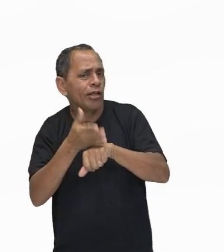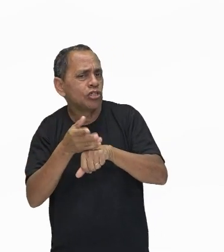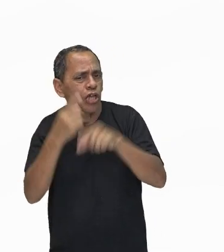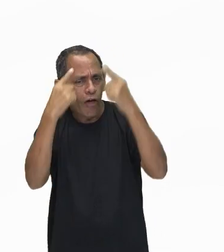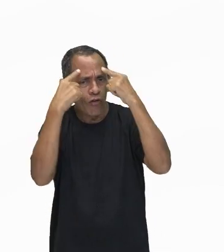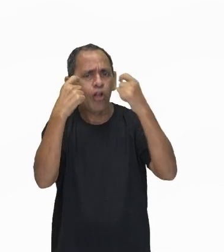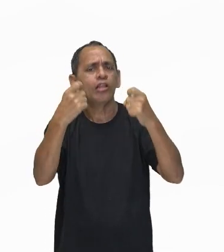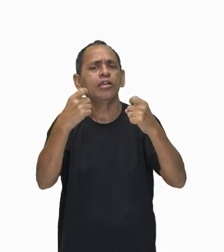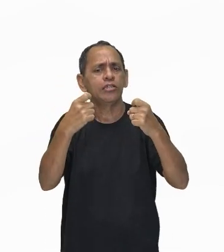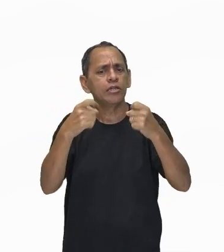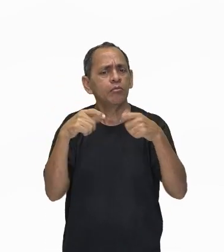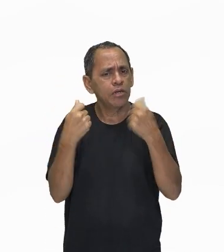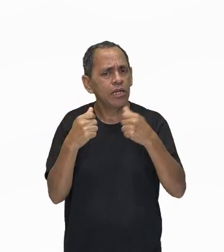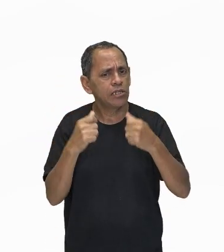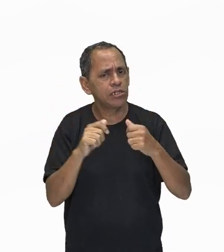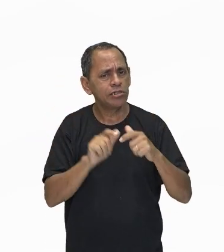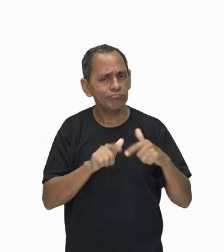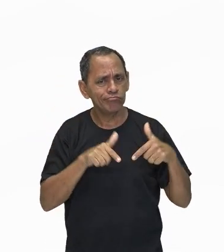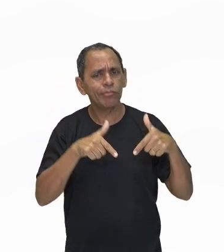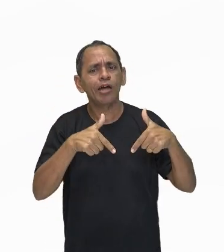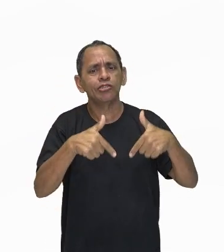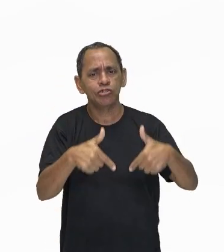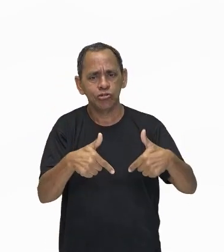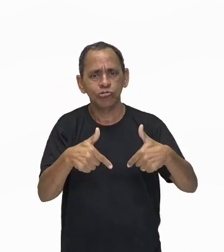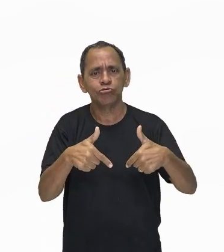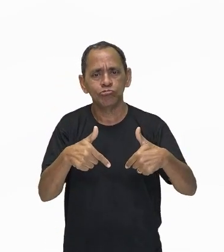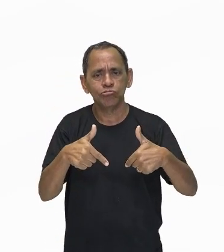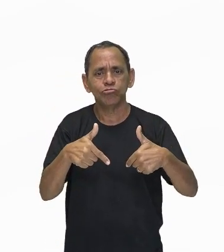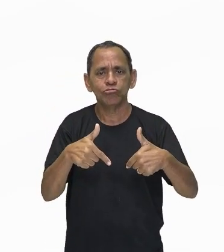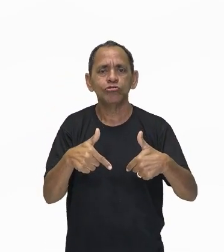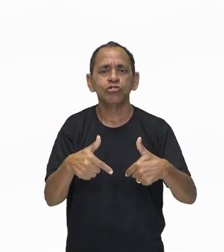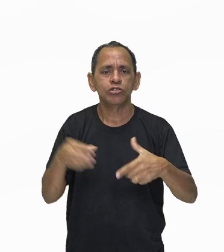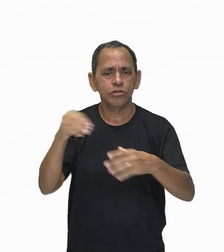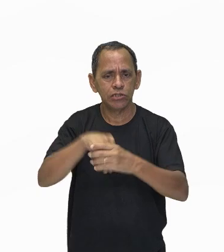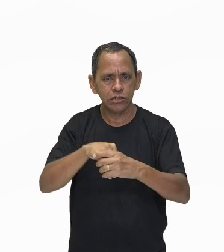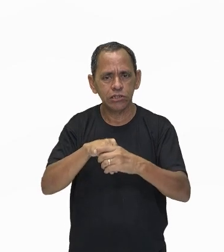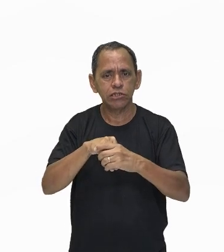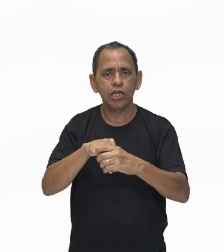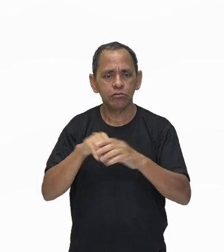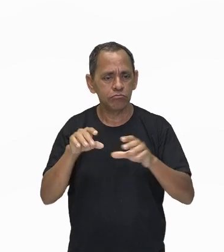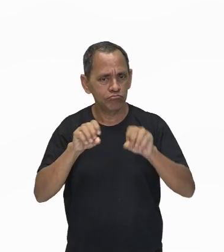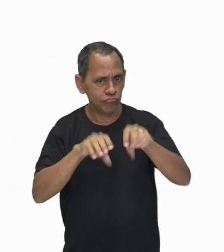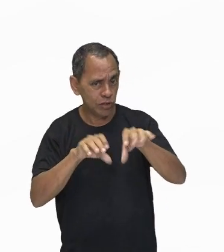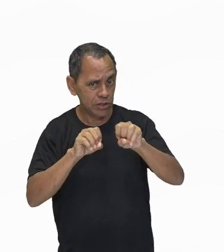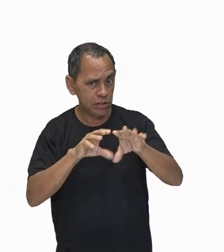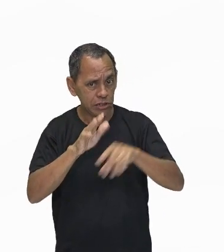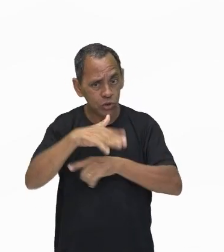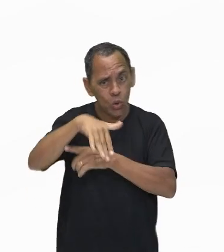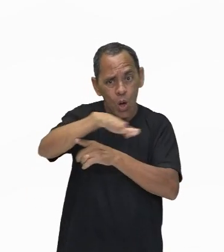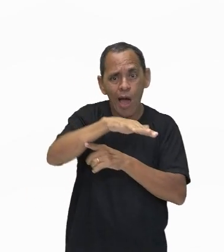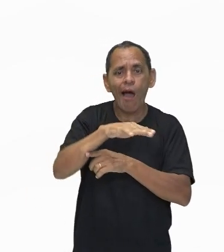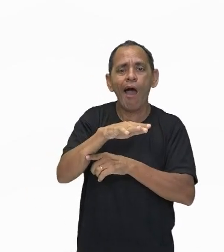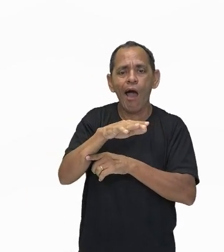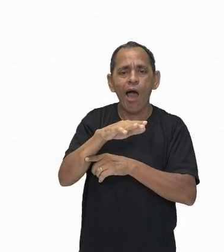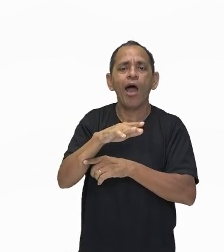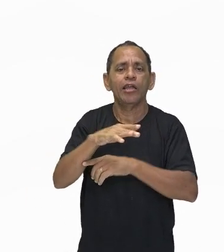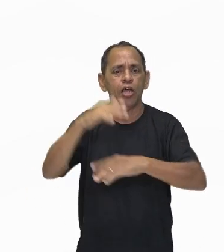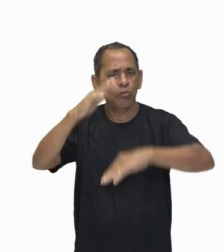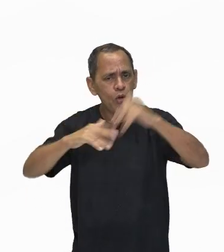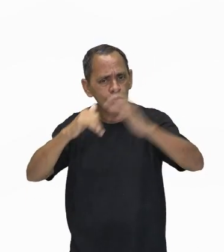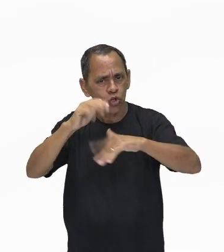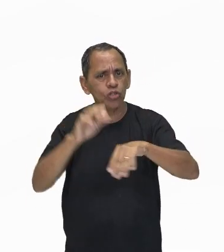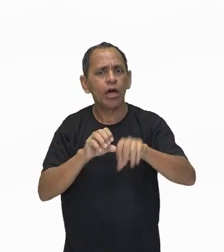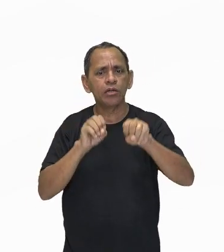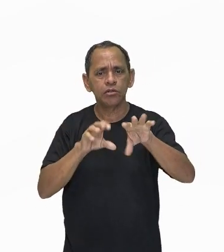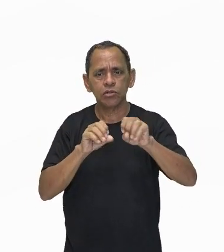atitude que permeia toda a prática de ensino, envolvendo todos os profissionais de educação e os estudantes